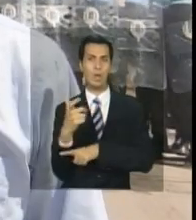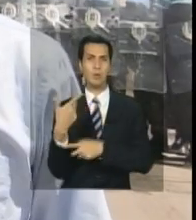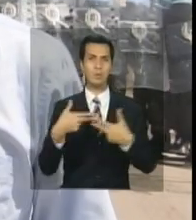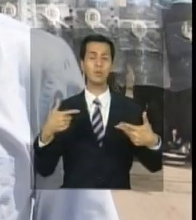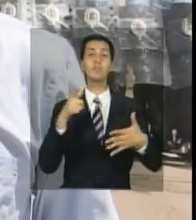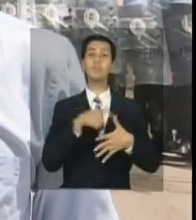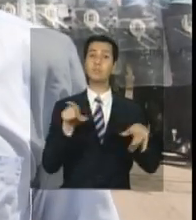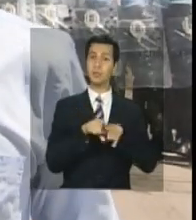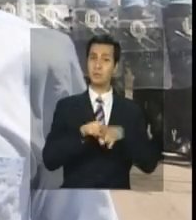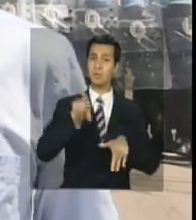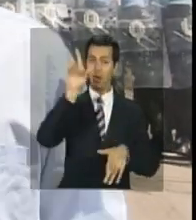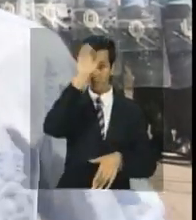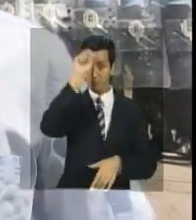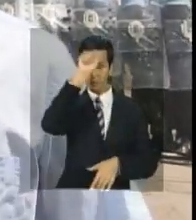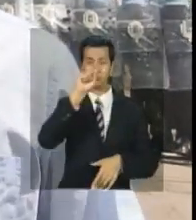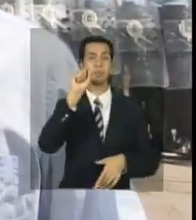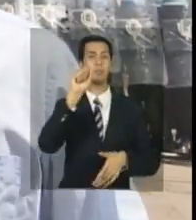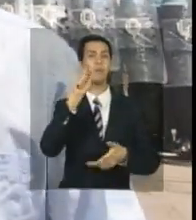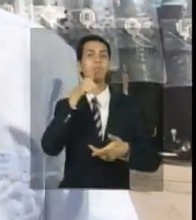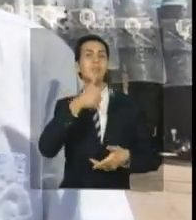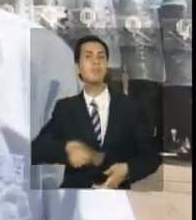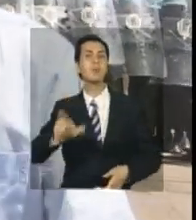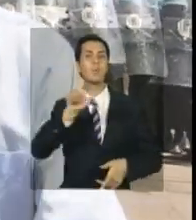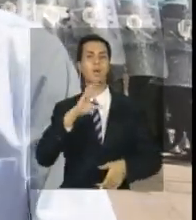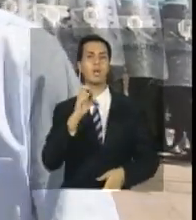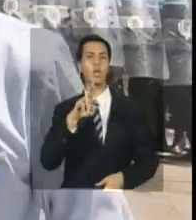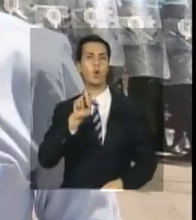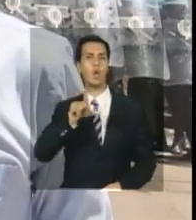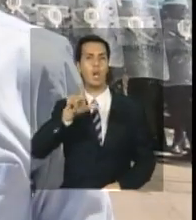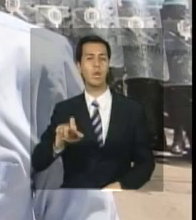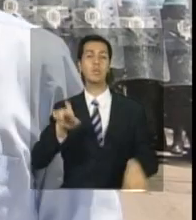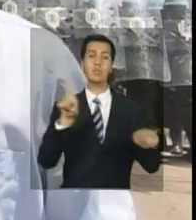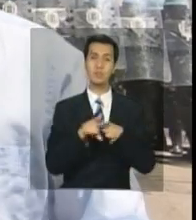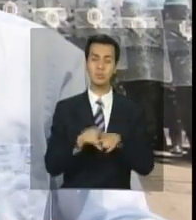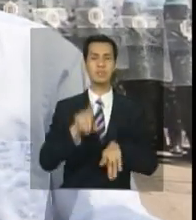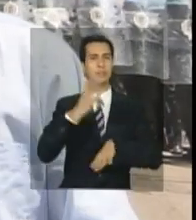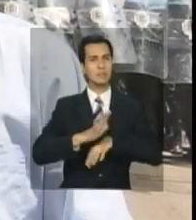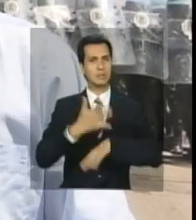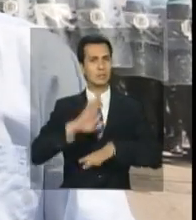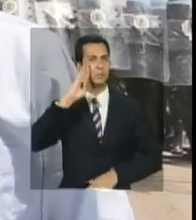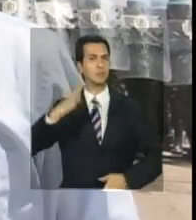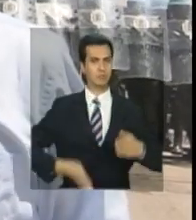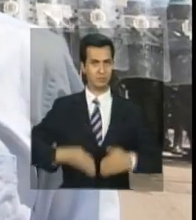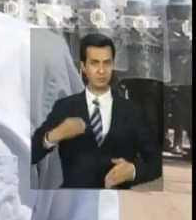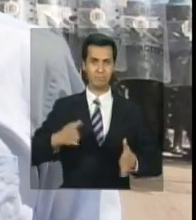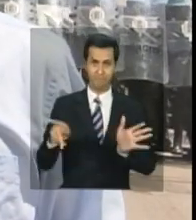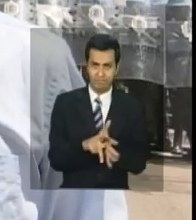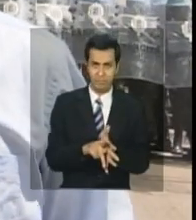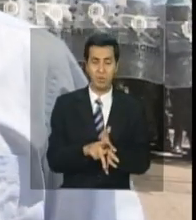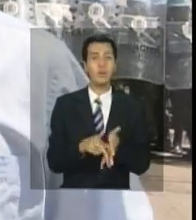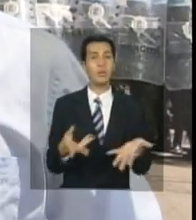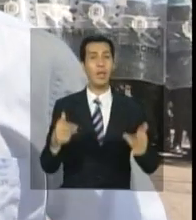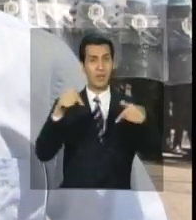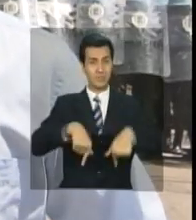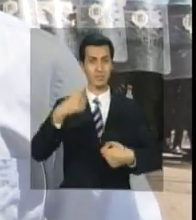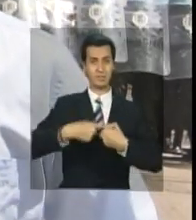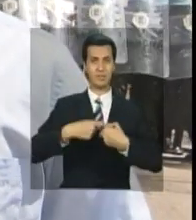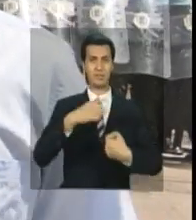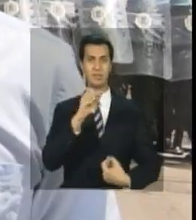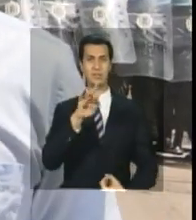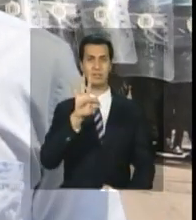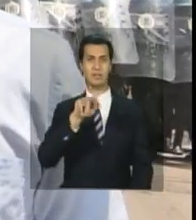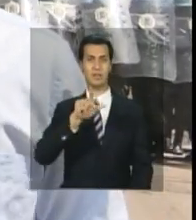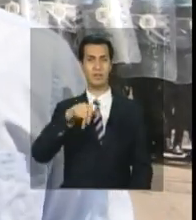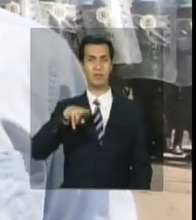o idioma falado no Haiti, além do treinamento militar propriamente dito. Aqui em Cristalina, cidade goiana, a 140 quilômetros